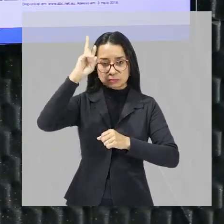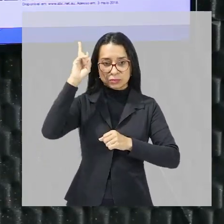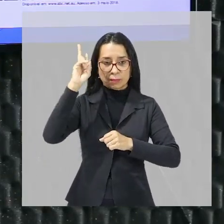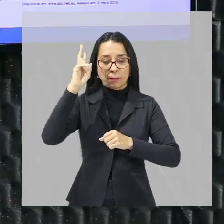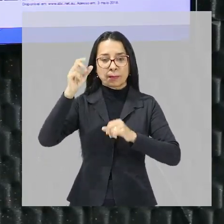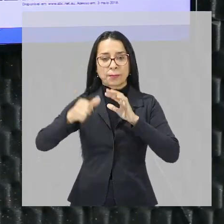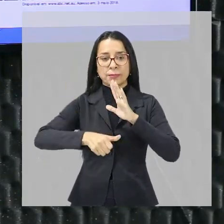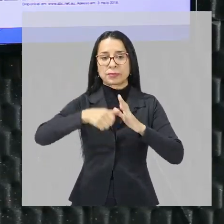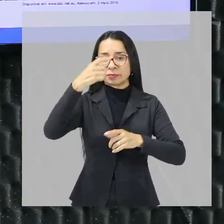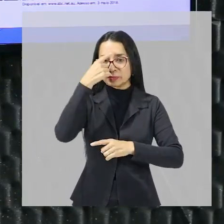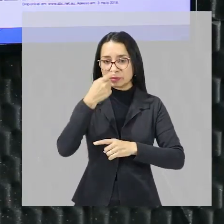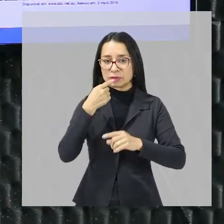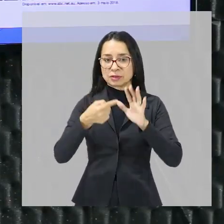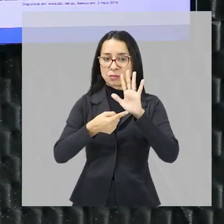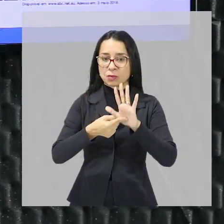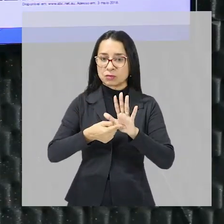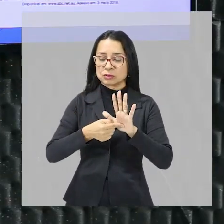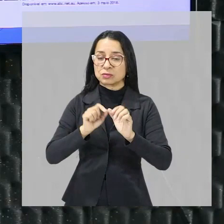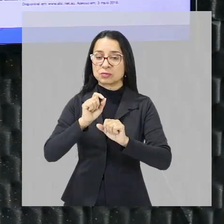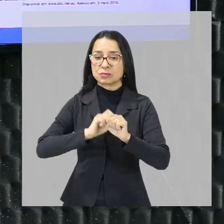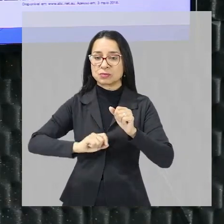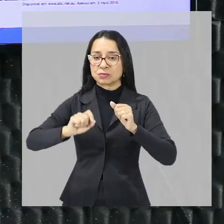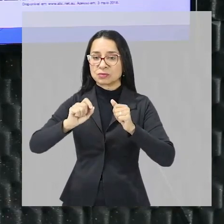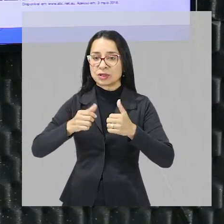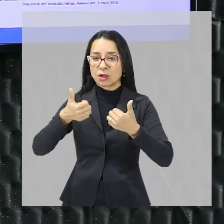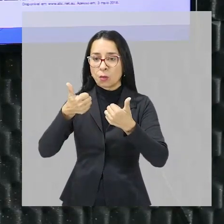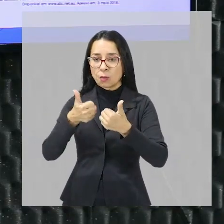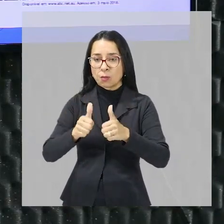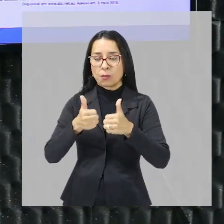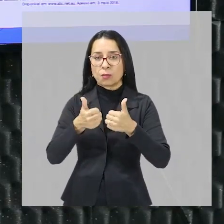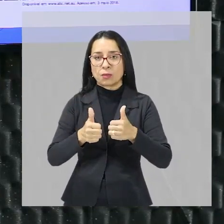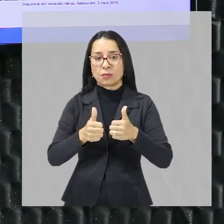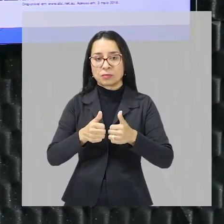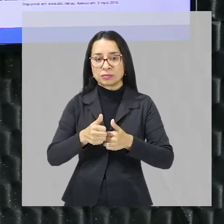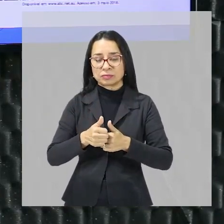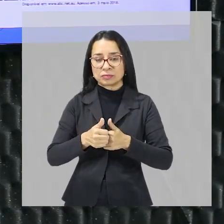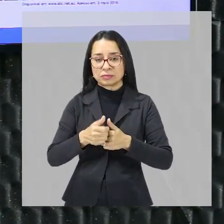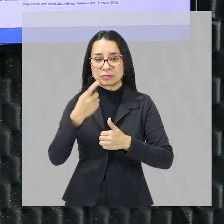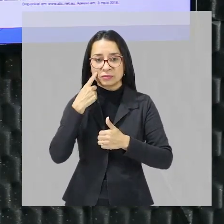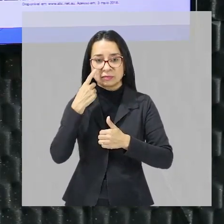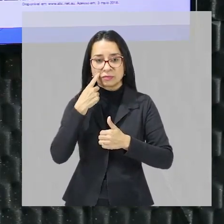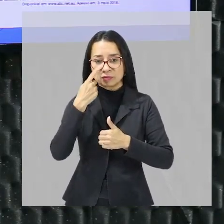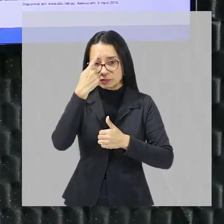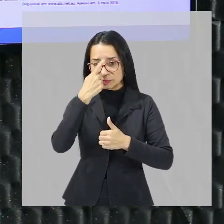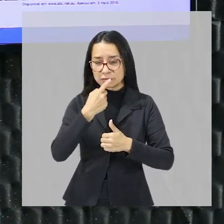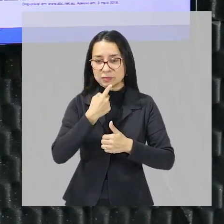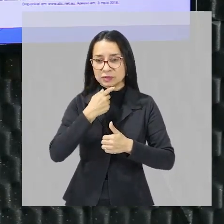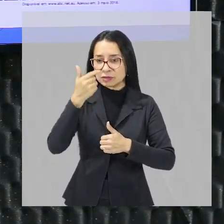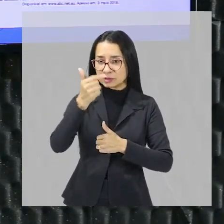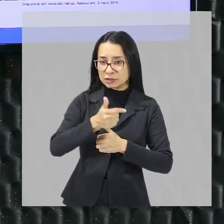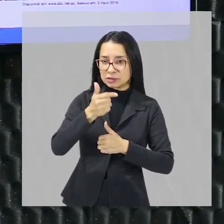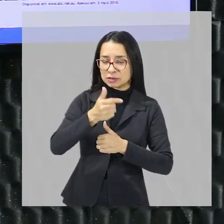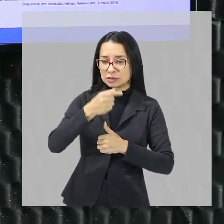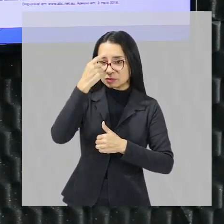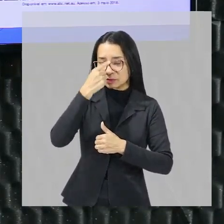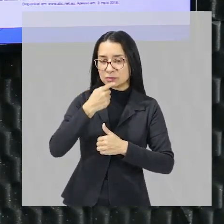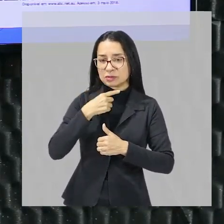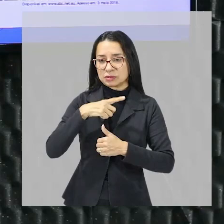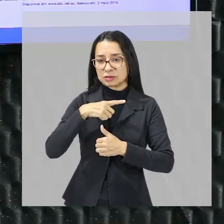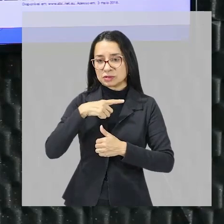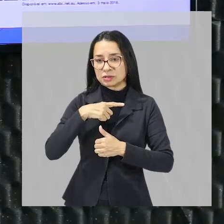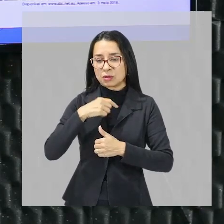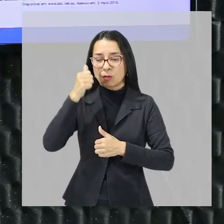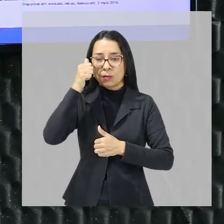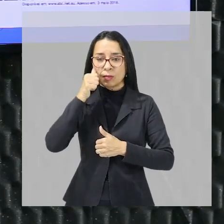primeira imagem, ela te mostra um ônibus. Você está vendo a imagem de um ônibus. A segunda imagem tem a imagem de